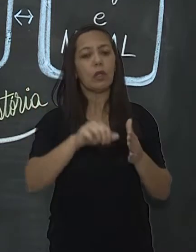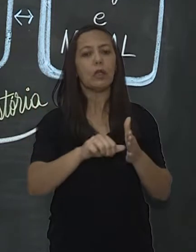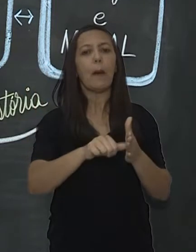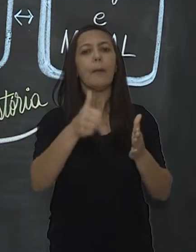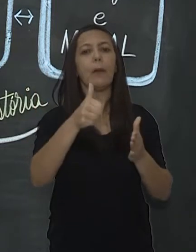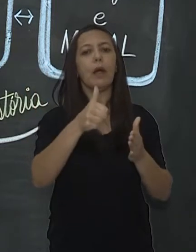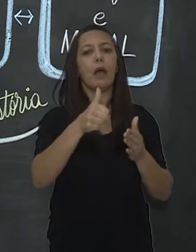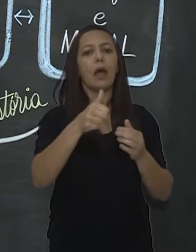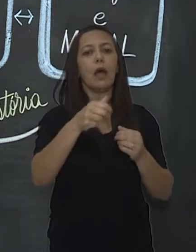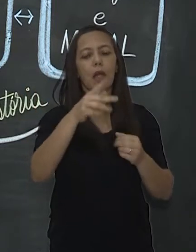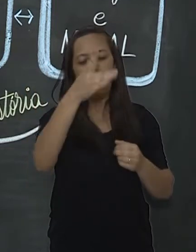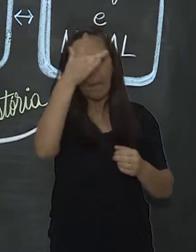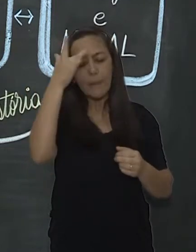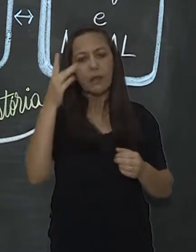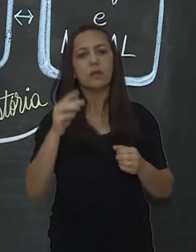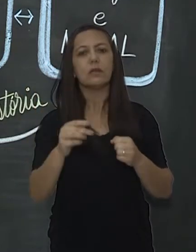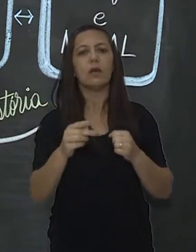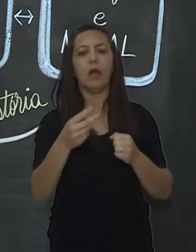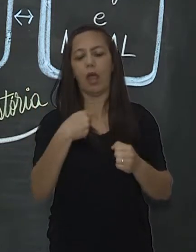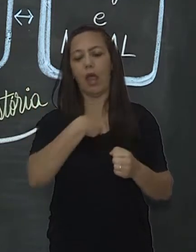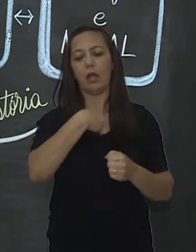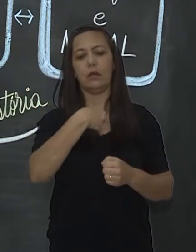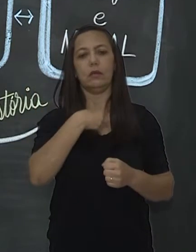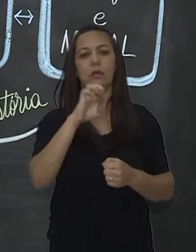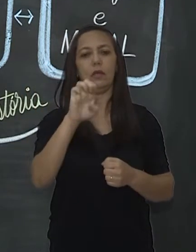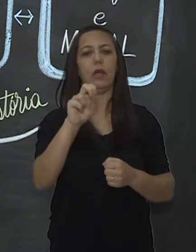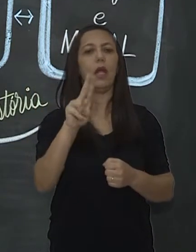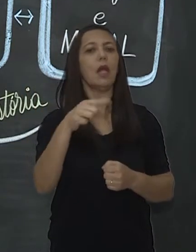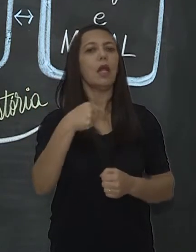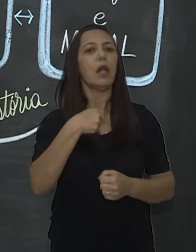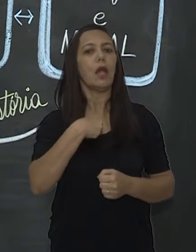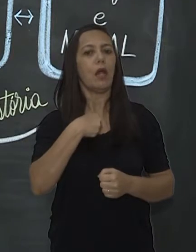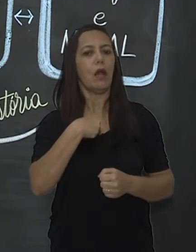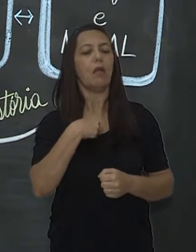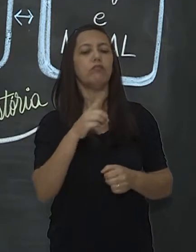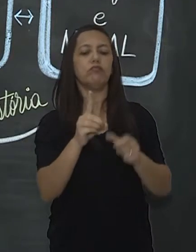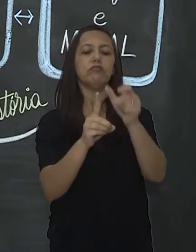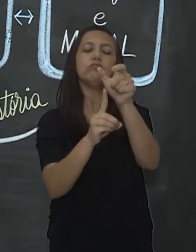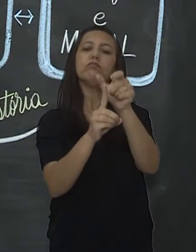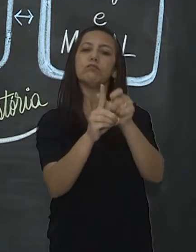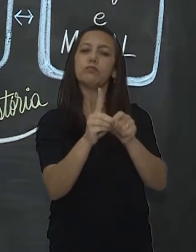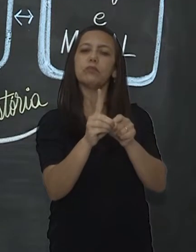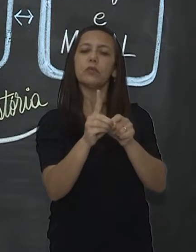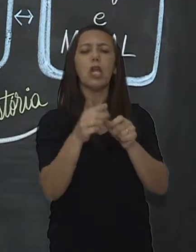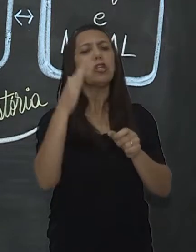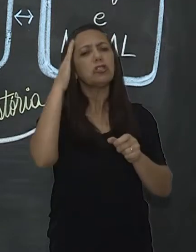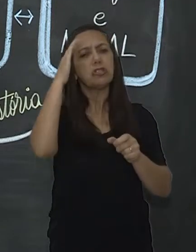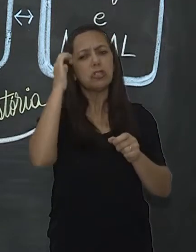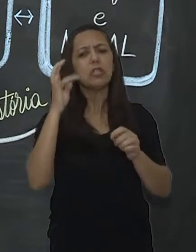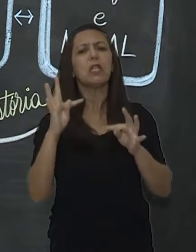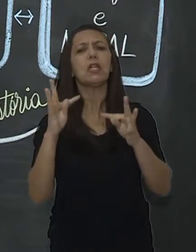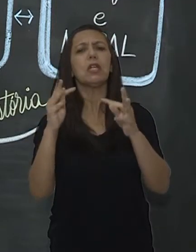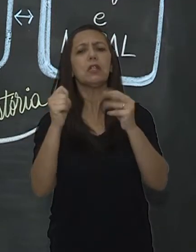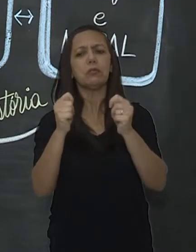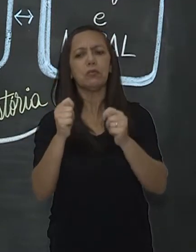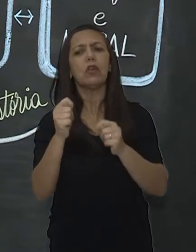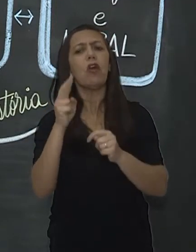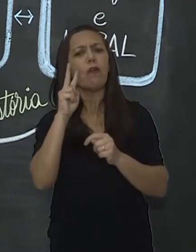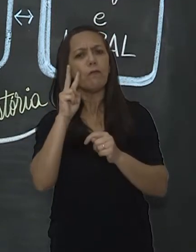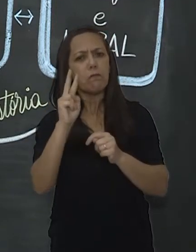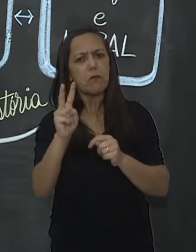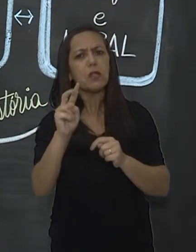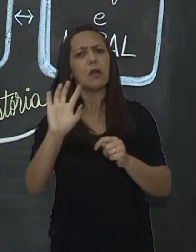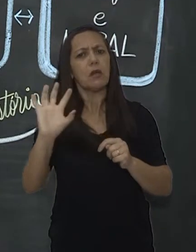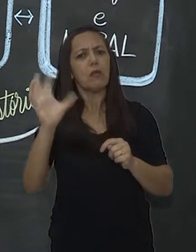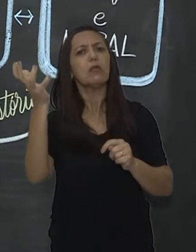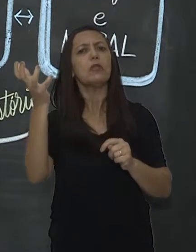primeira pessoa. Ou seja, um personagem dessa história sabe de tudo, ele é consciente daquele acontecimento e ele vai